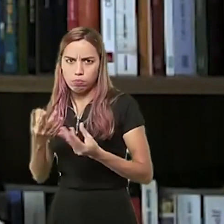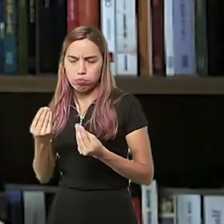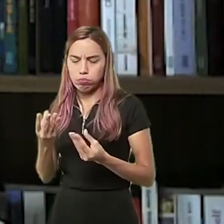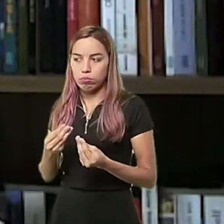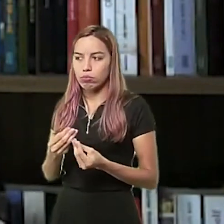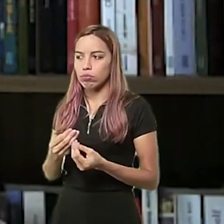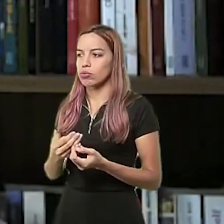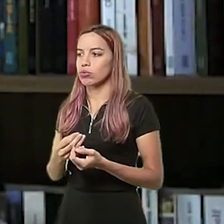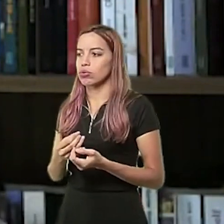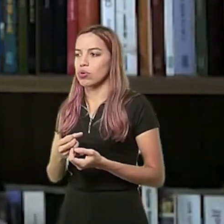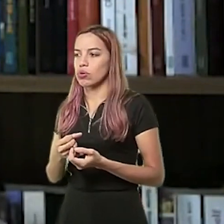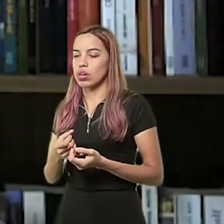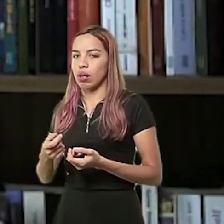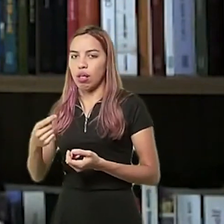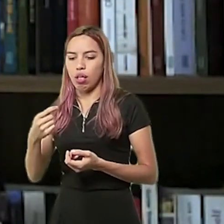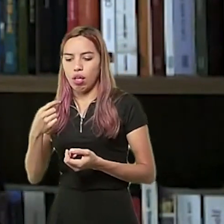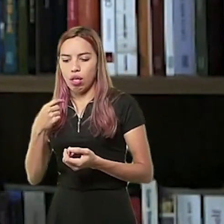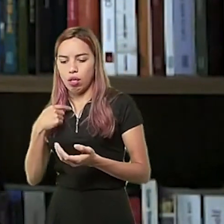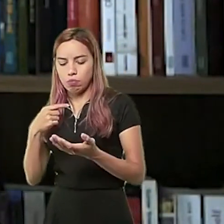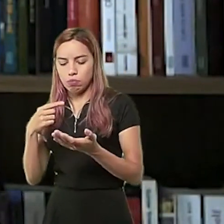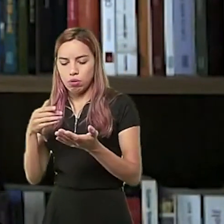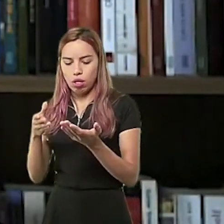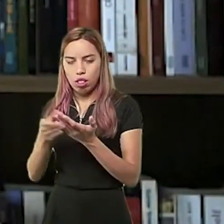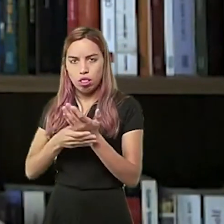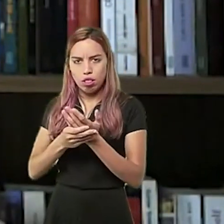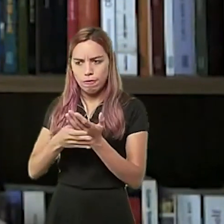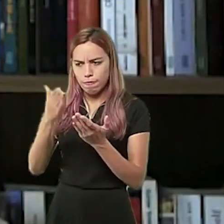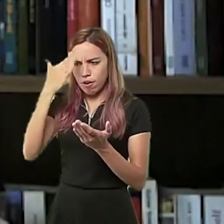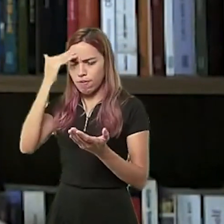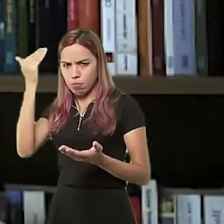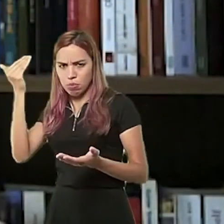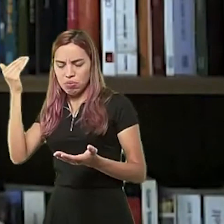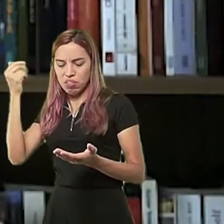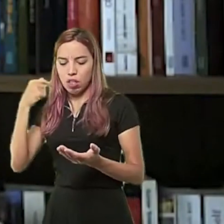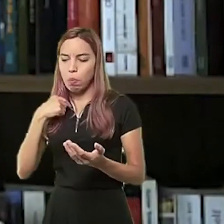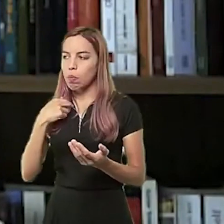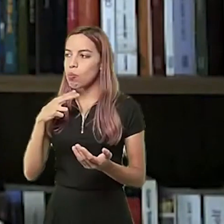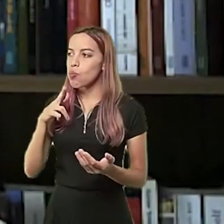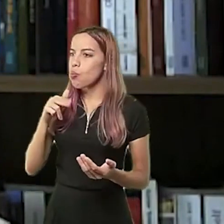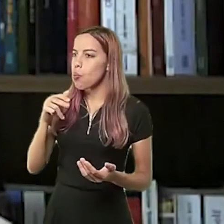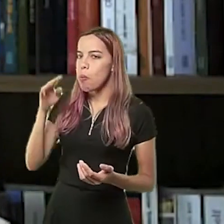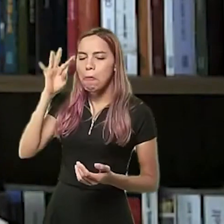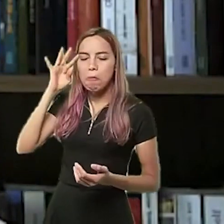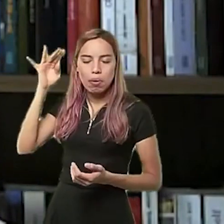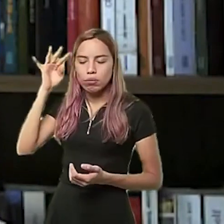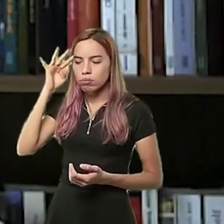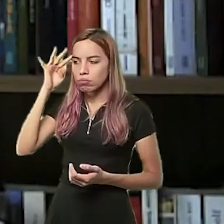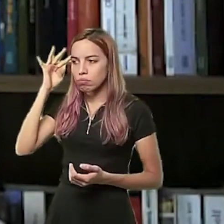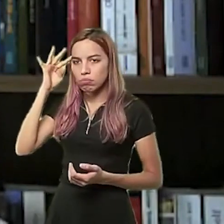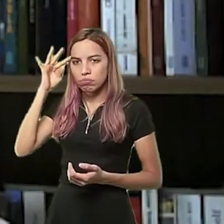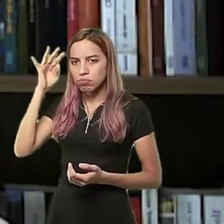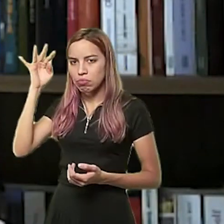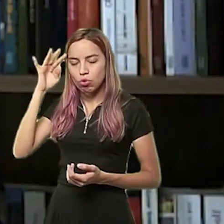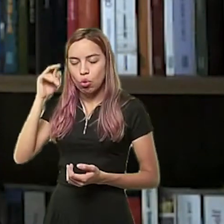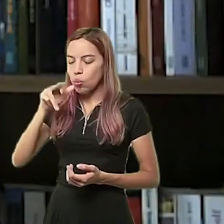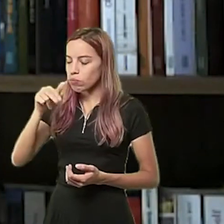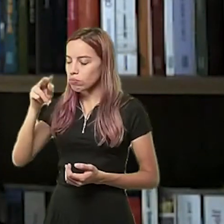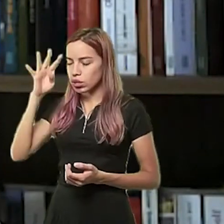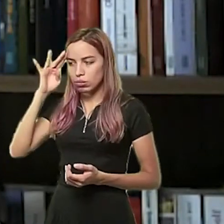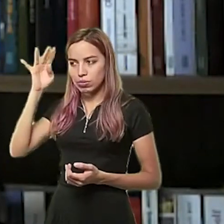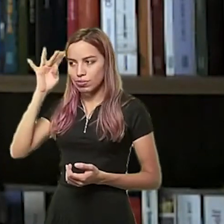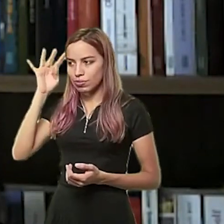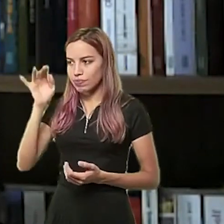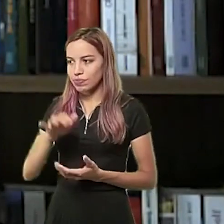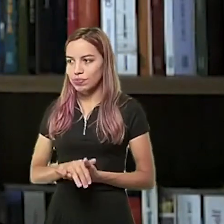percurso, honestamente eu vou lhe dizer que não, em nenhum momento. Nenhum momento passou por minha cabeça, porque